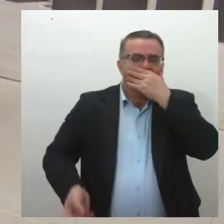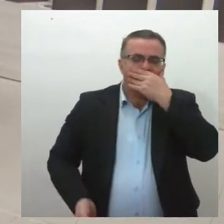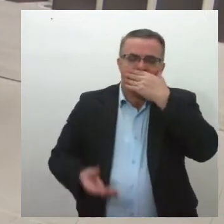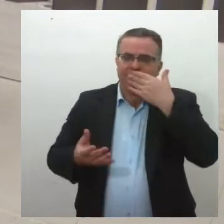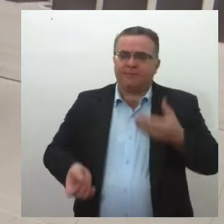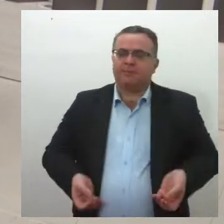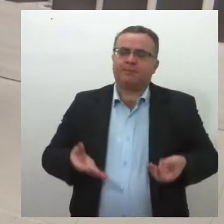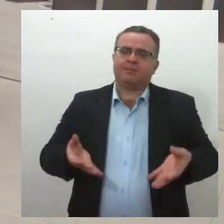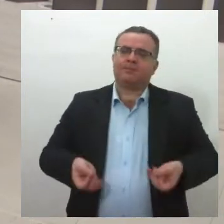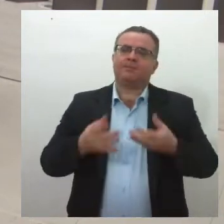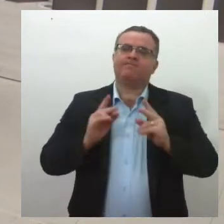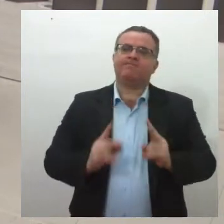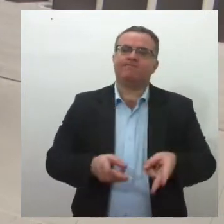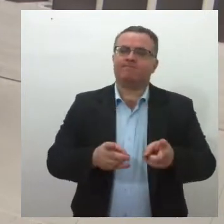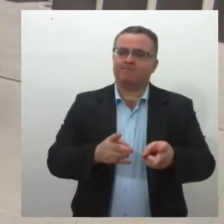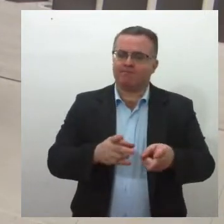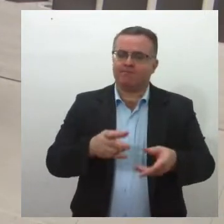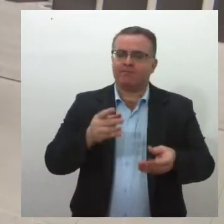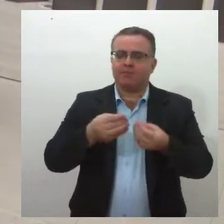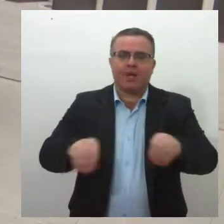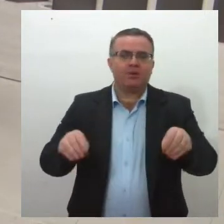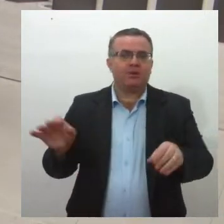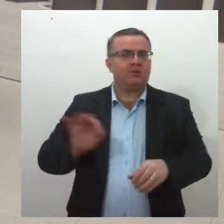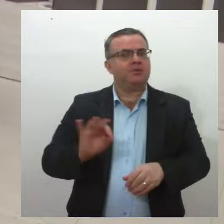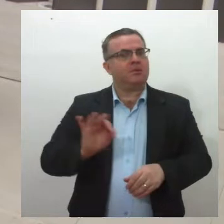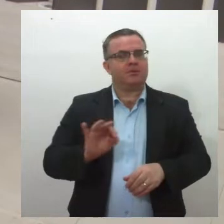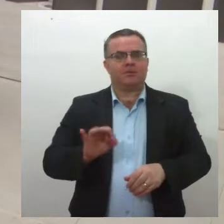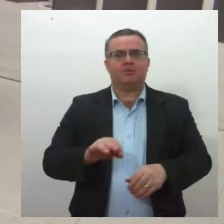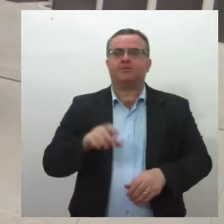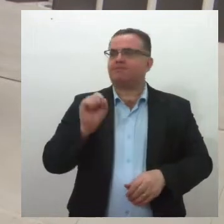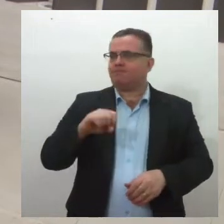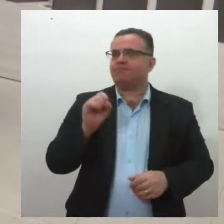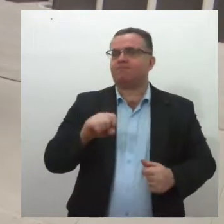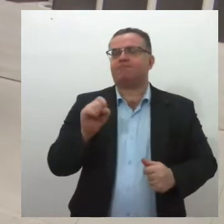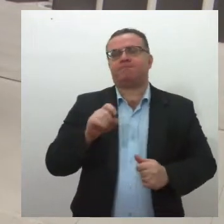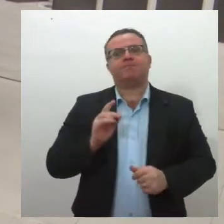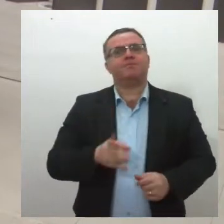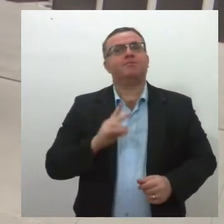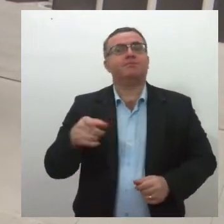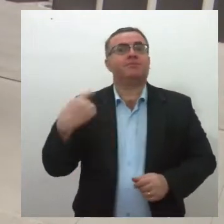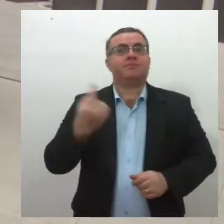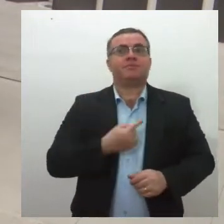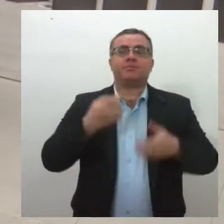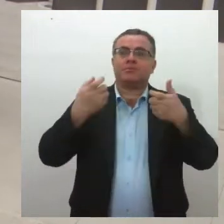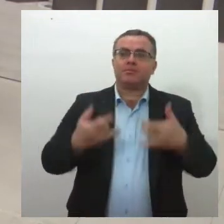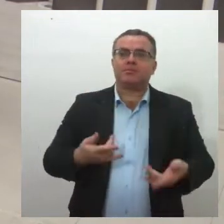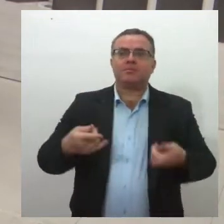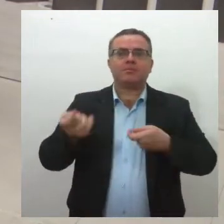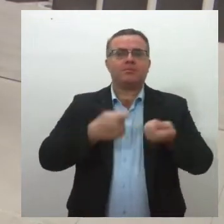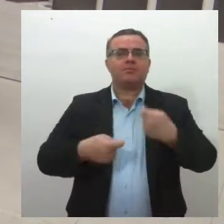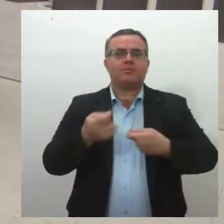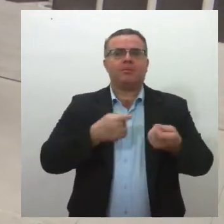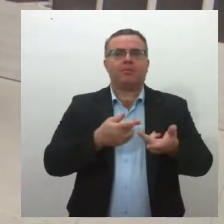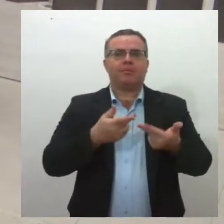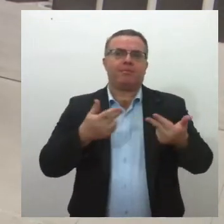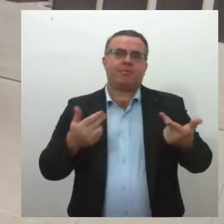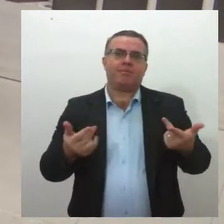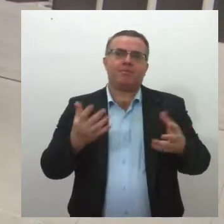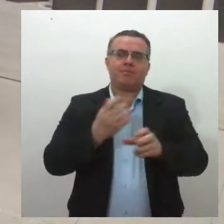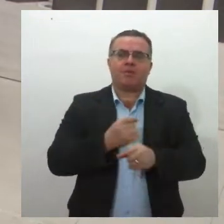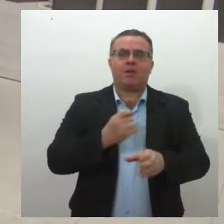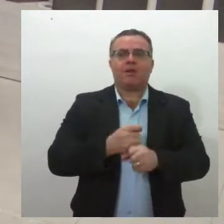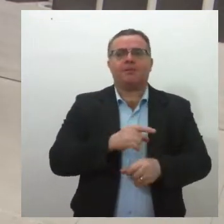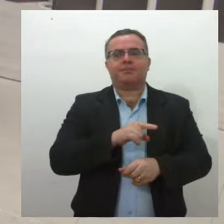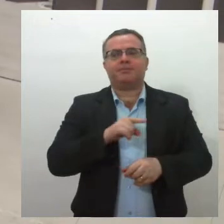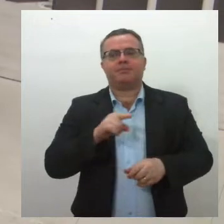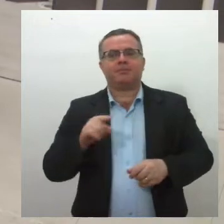comprometendo ali o orçamento. Sim, sim. É o que a gente chama de economia doméstica, de planejamento financeiro. O cidadão tem que estar preparado